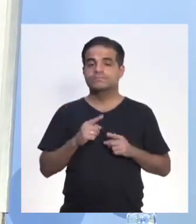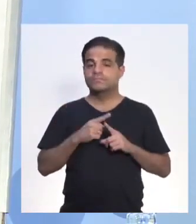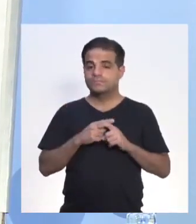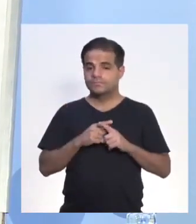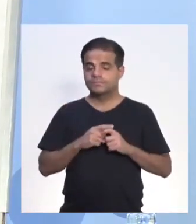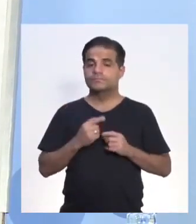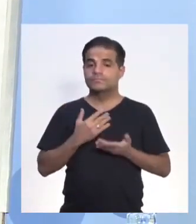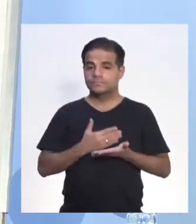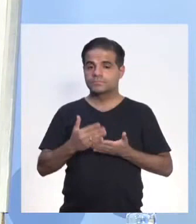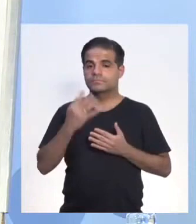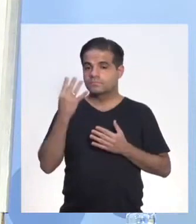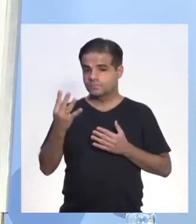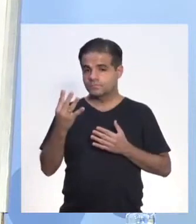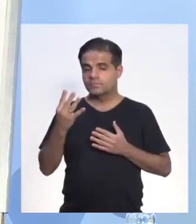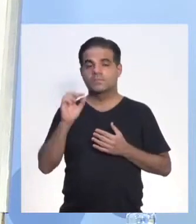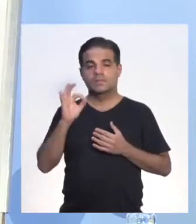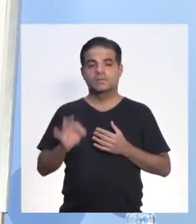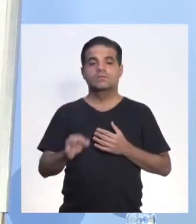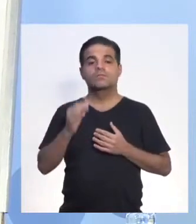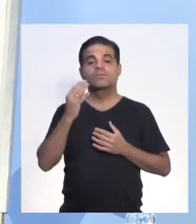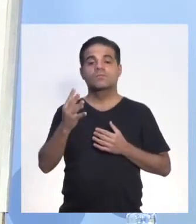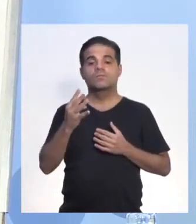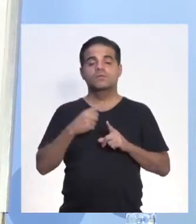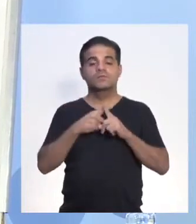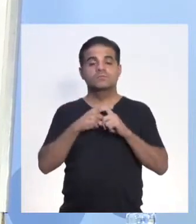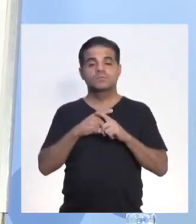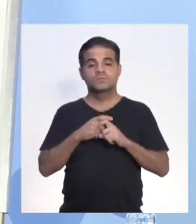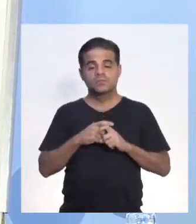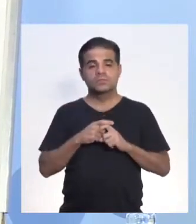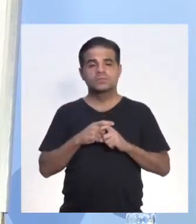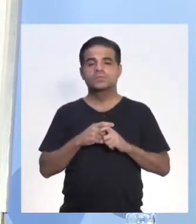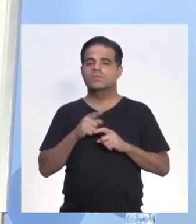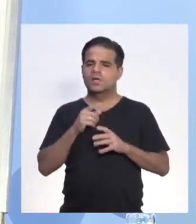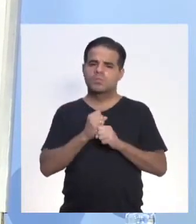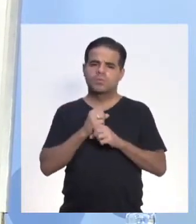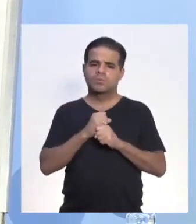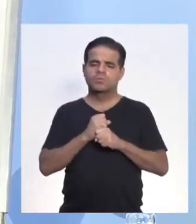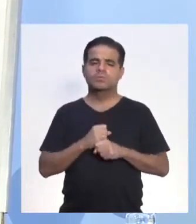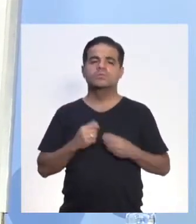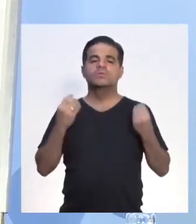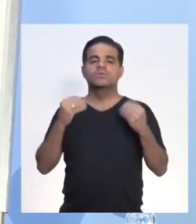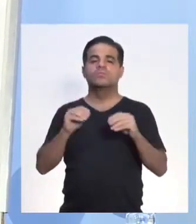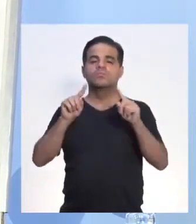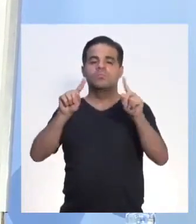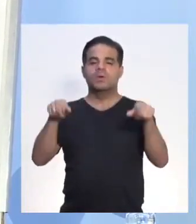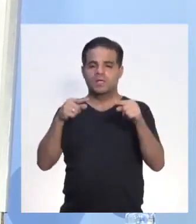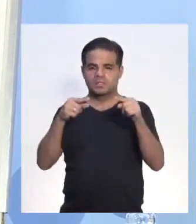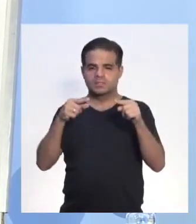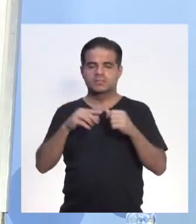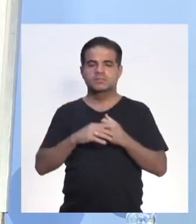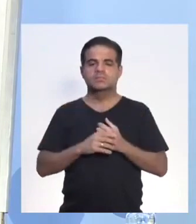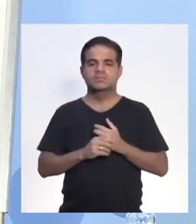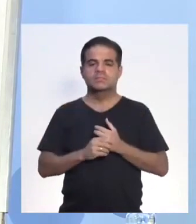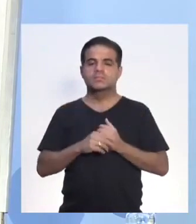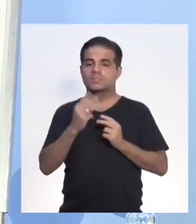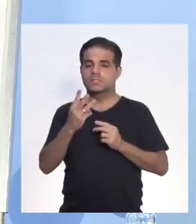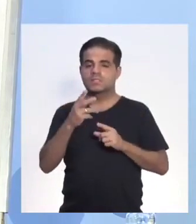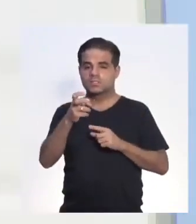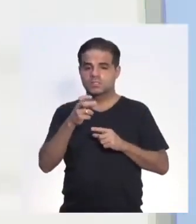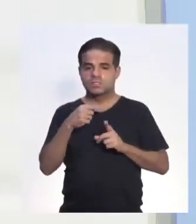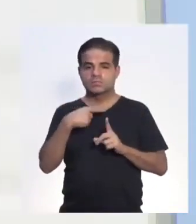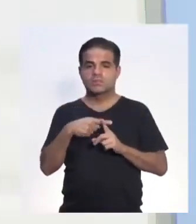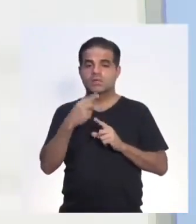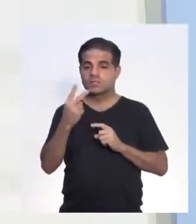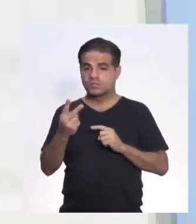começar com o 4, tá? Então, é 4 que multiplica, como é uma continha, eu vou colocar um parênteses. 3x mais